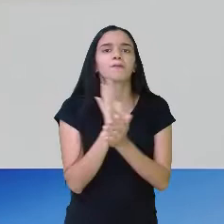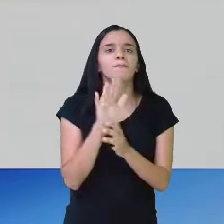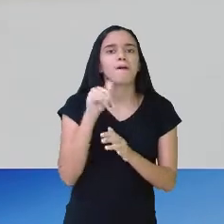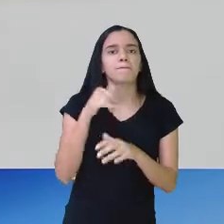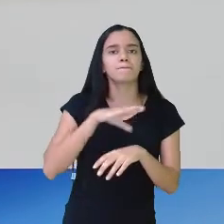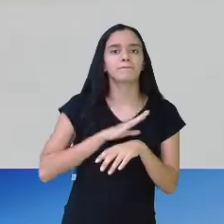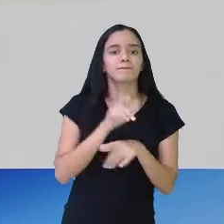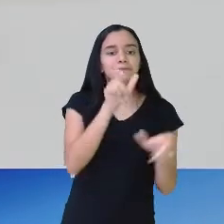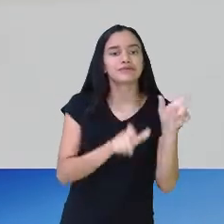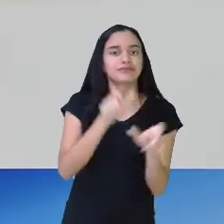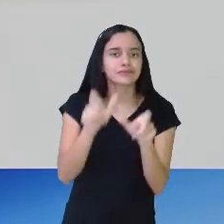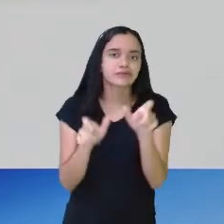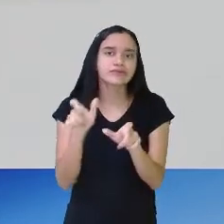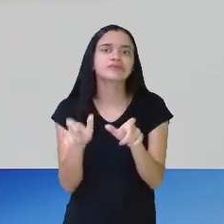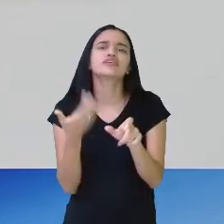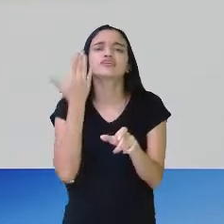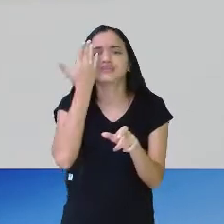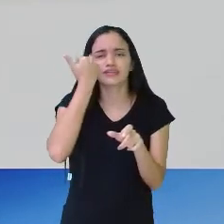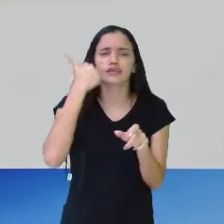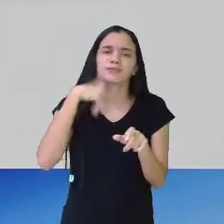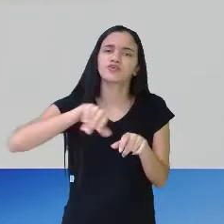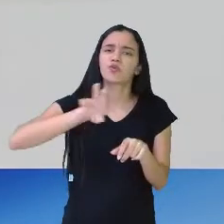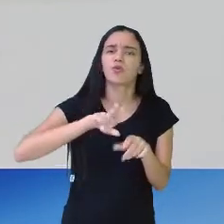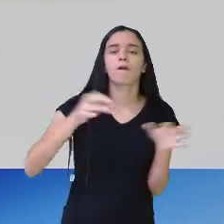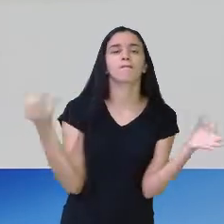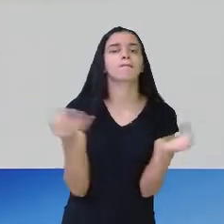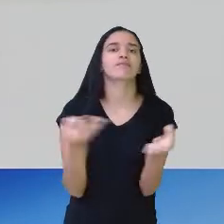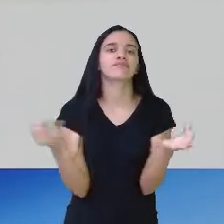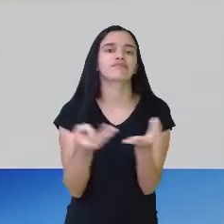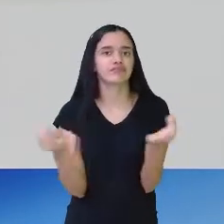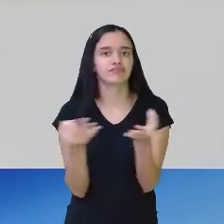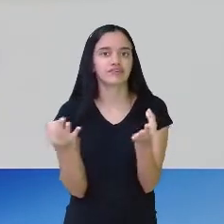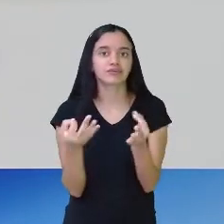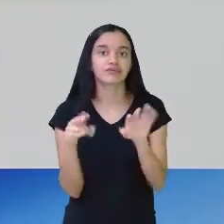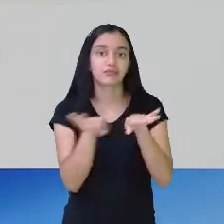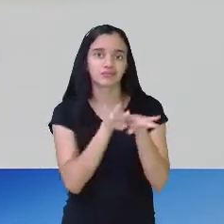muito culto, ele sabe fazer um uso perfeito da norma